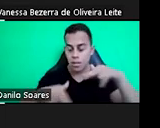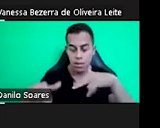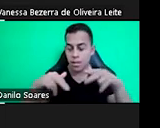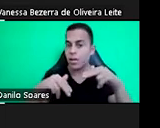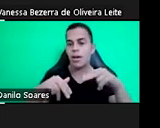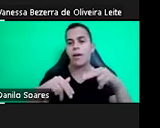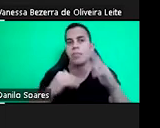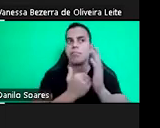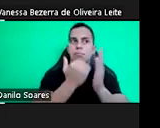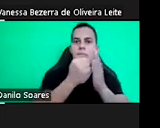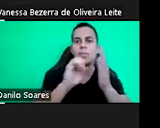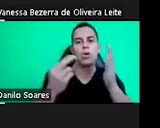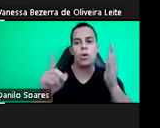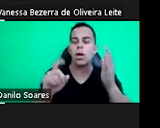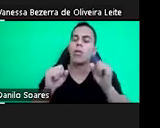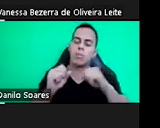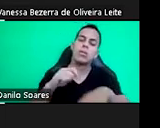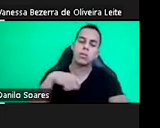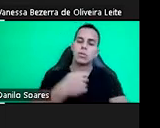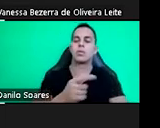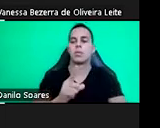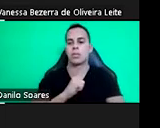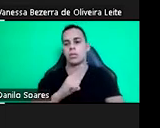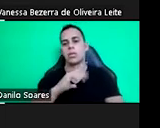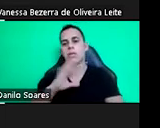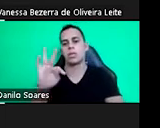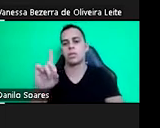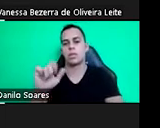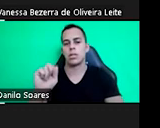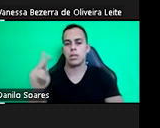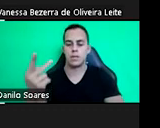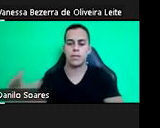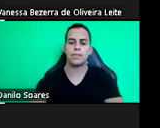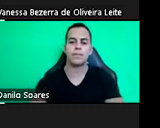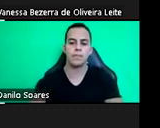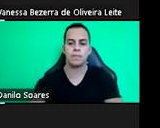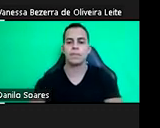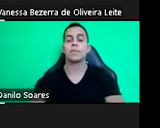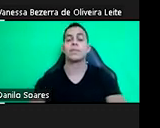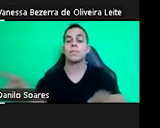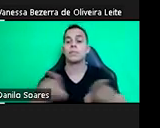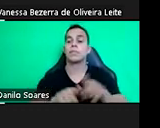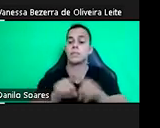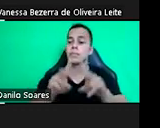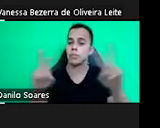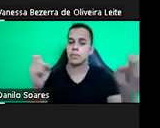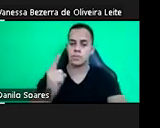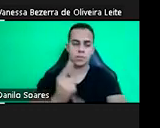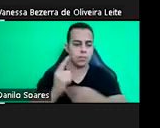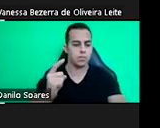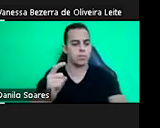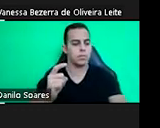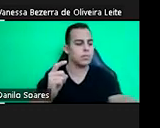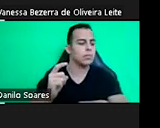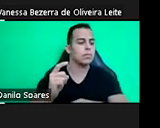ser considerado como portador de TDAH. Em relação ao diagnóstico, o